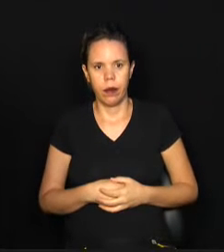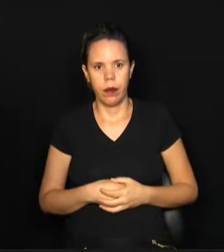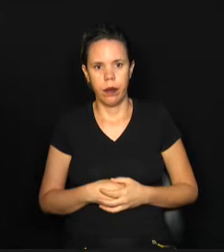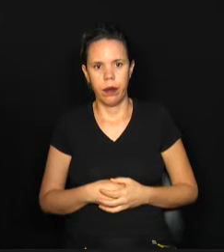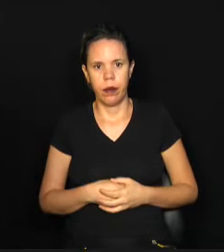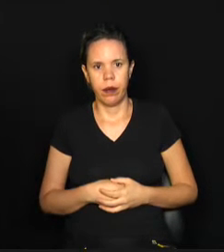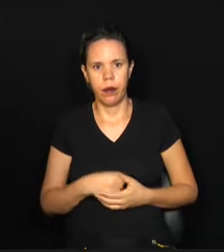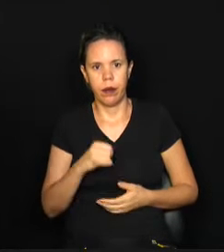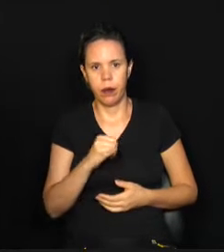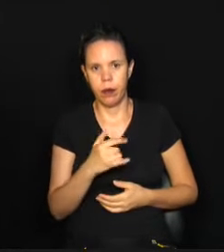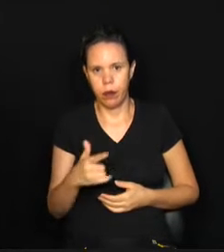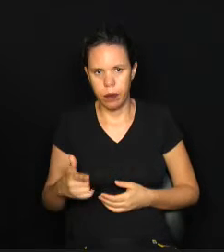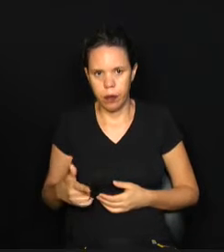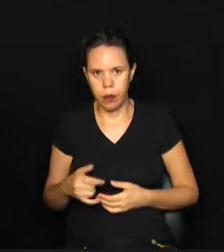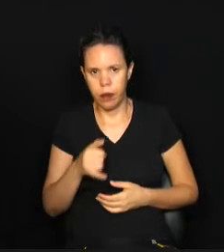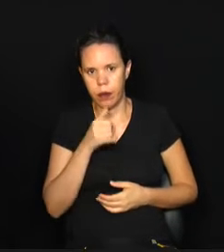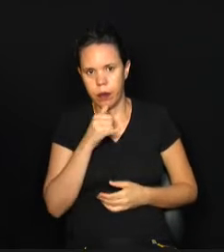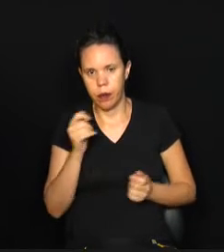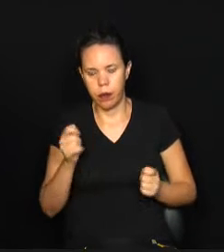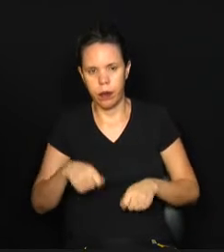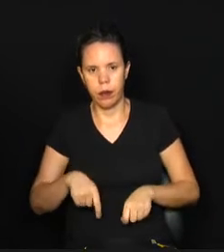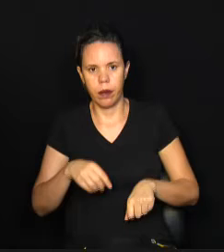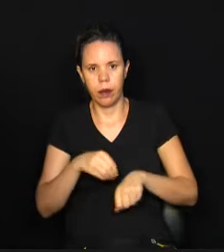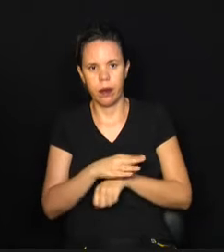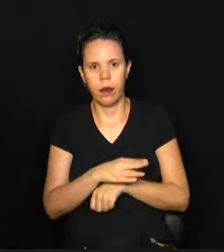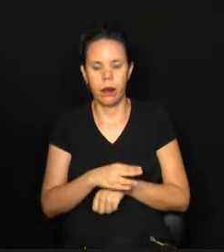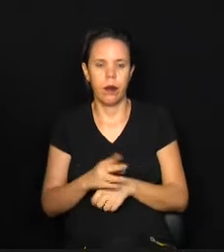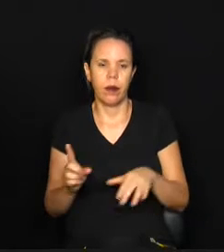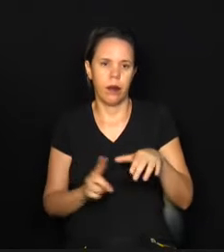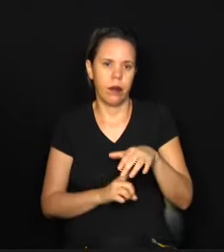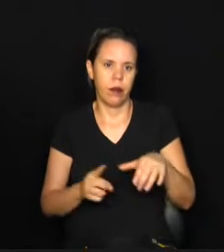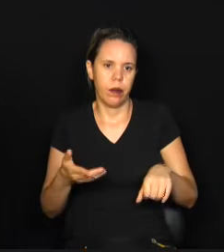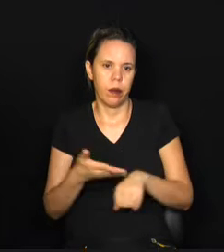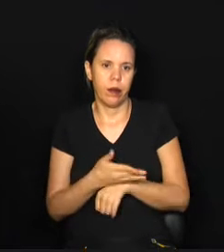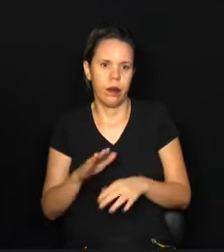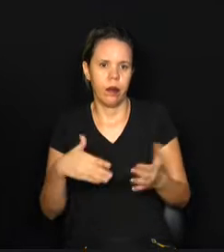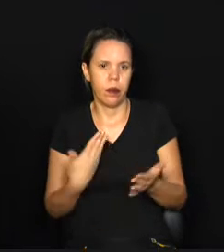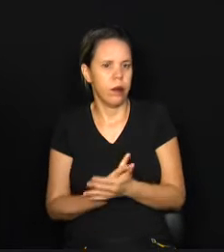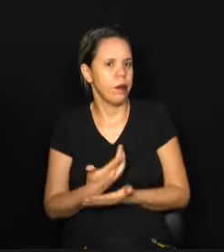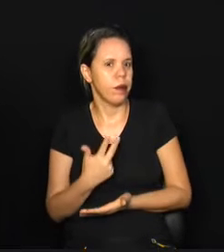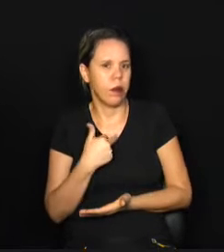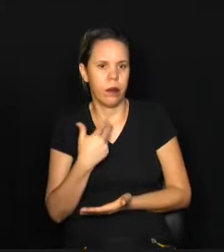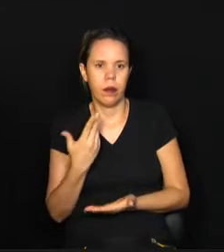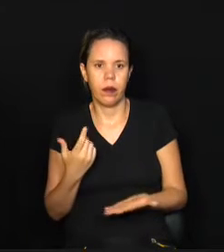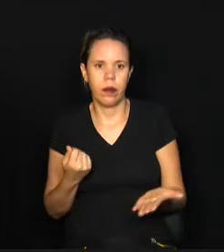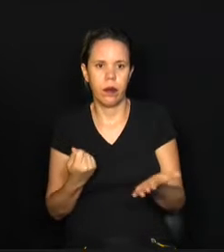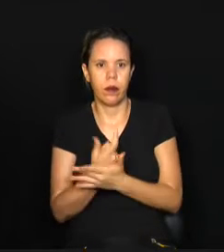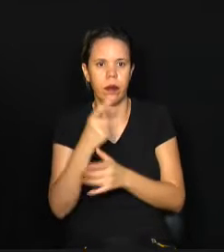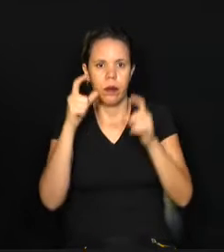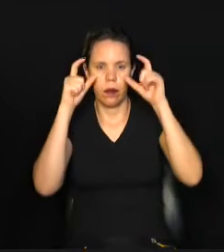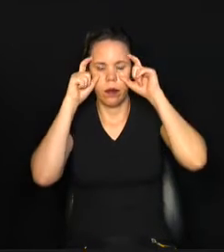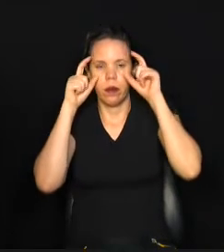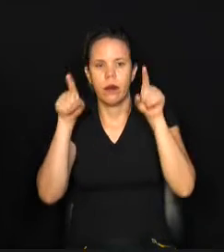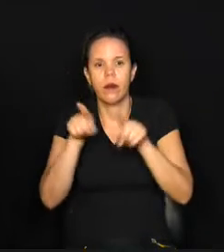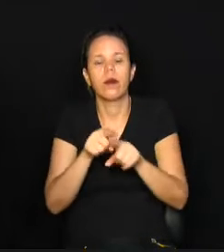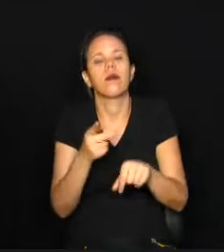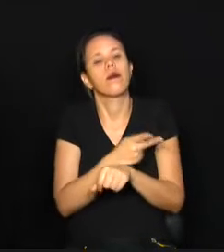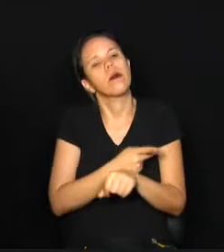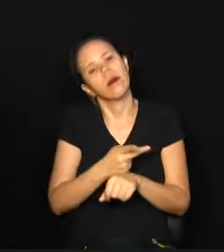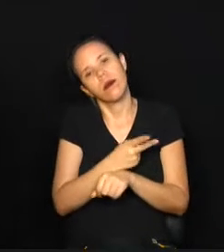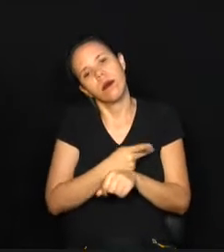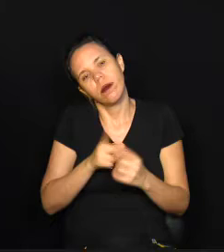tendo condições de passar por uma clínica ou até não tem condições de comprar um óculos, procura